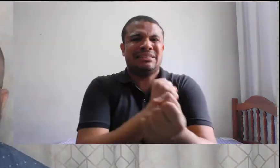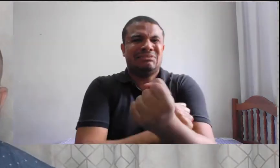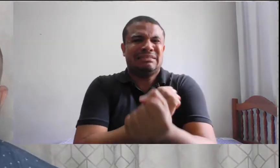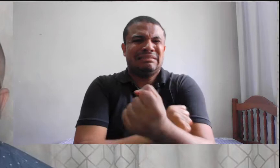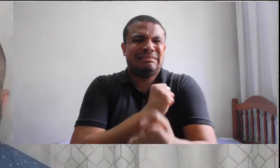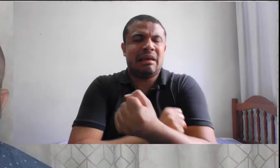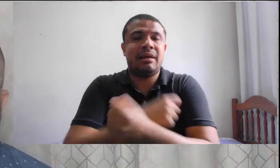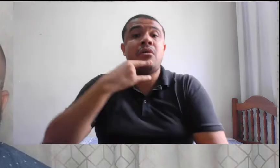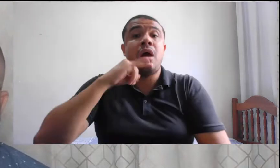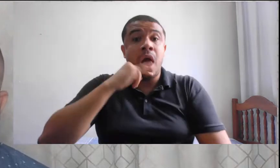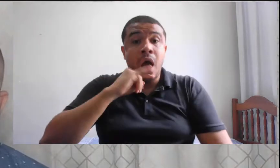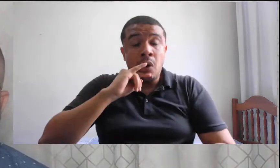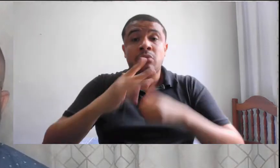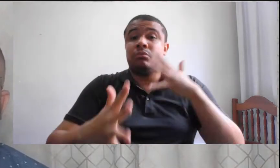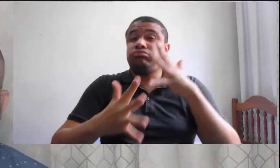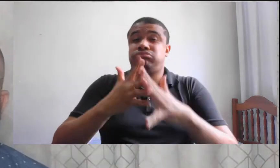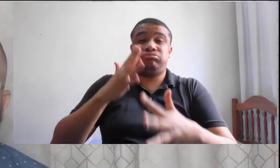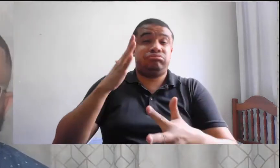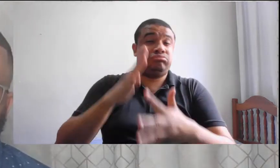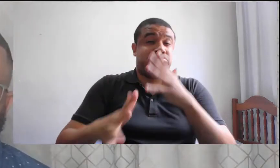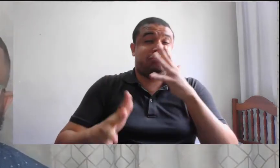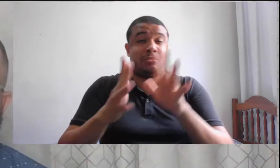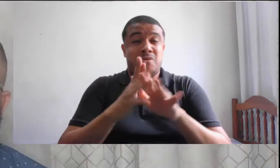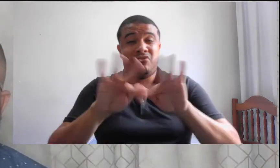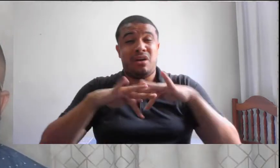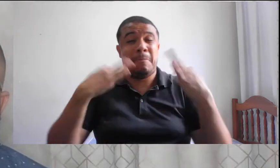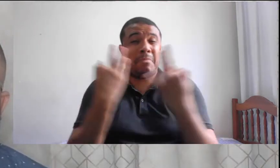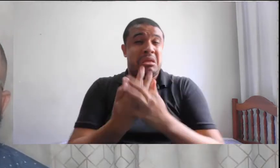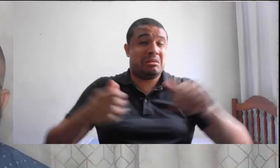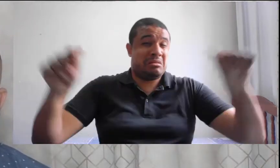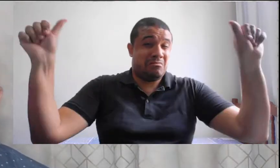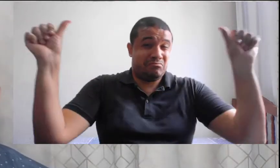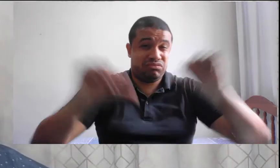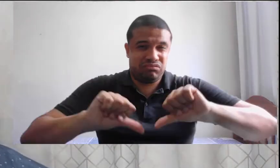álcool atrapalhava a gente em tudo.